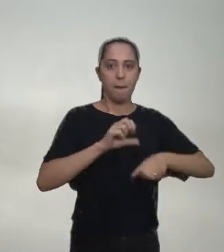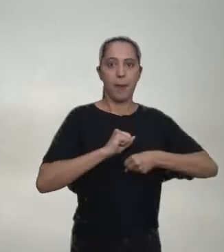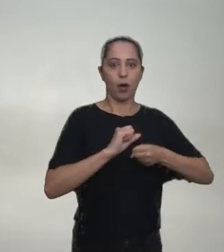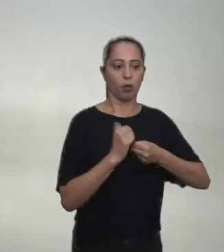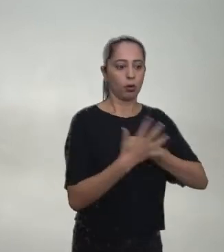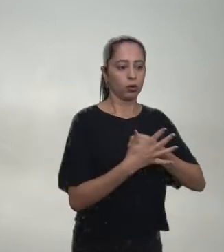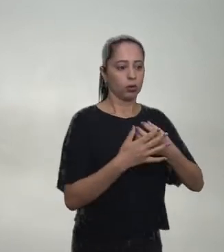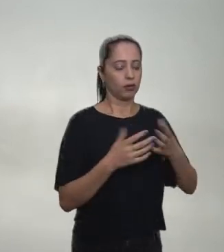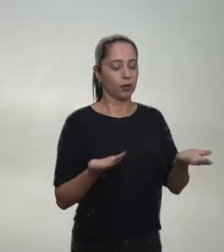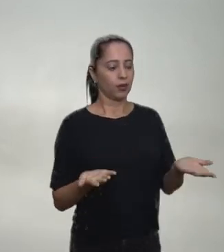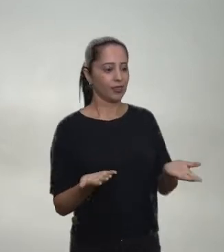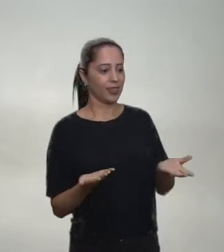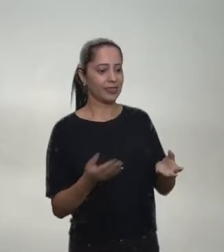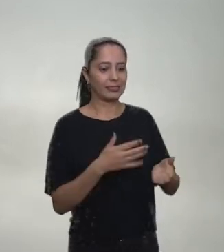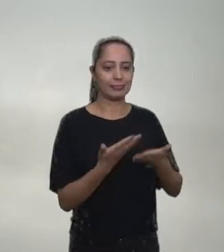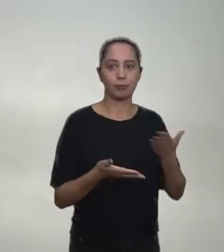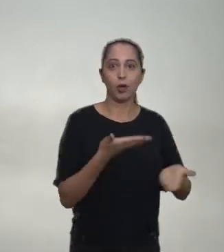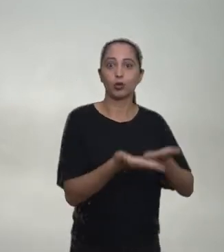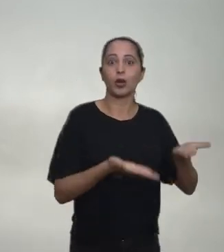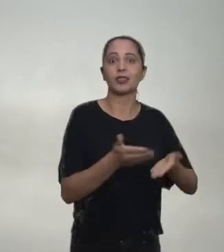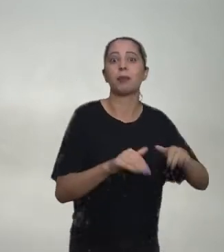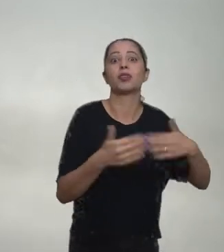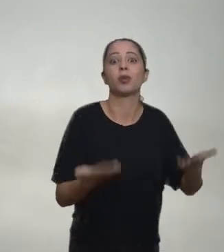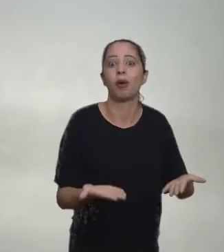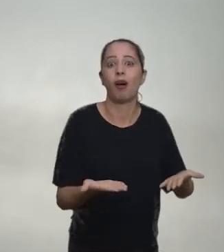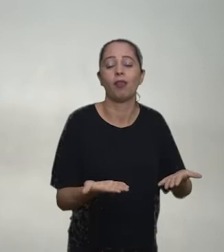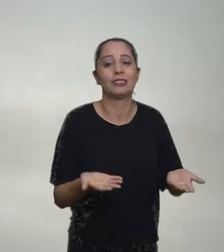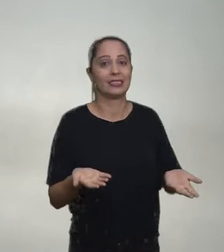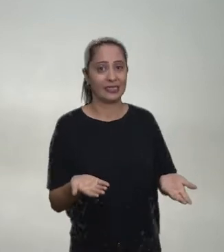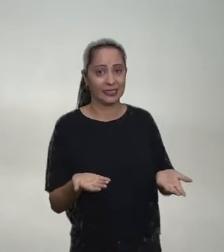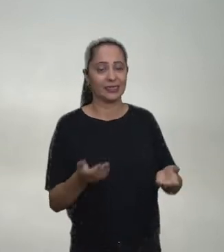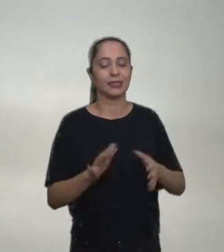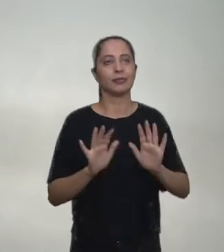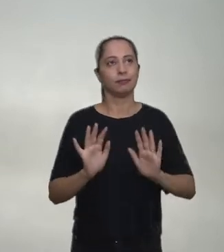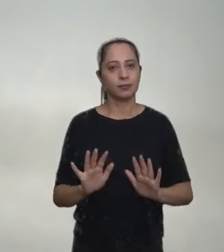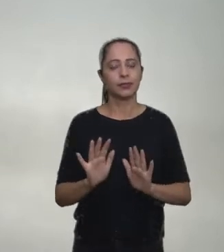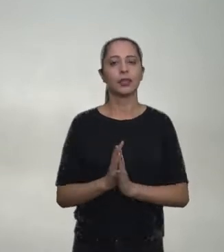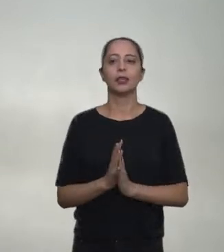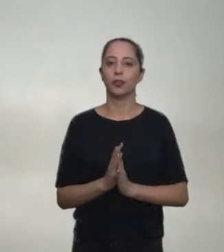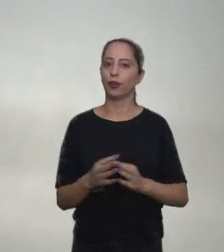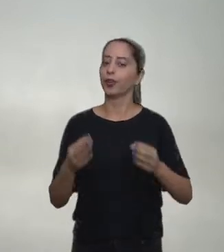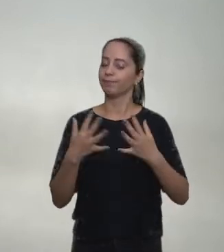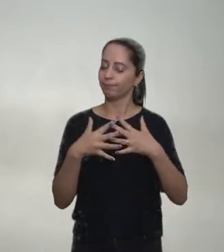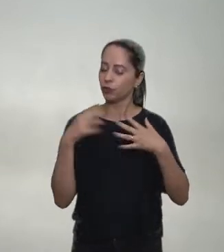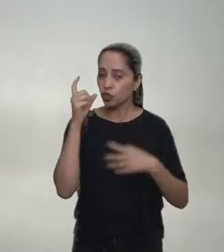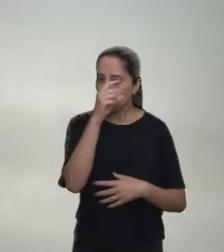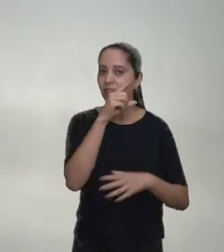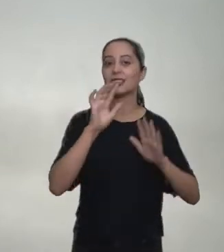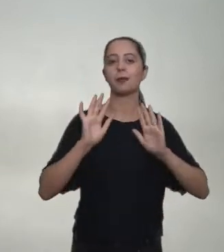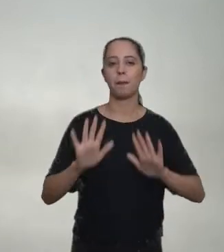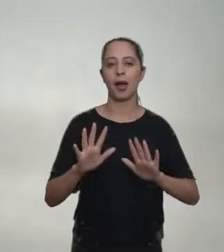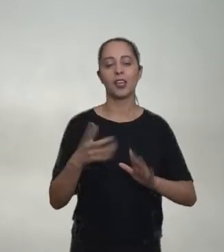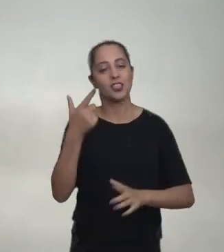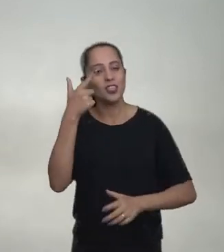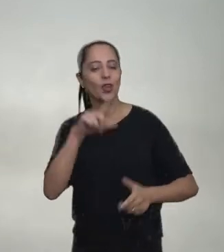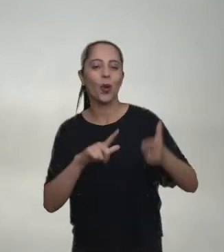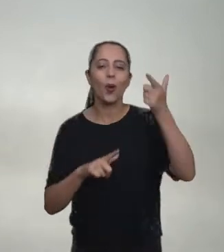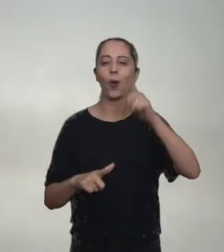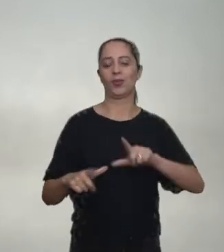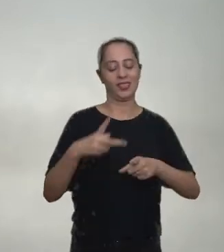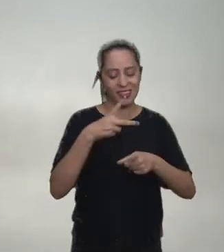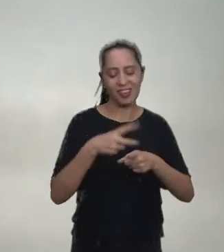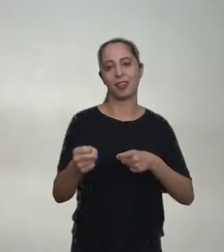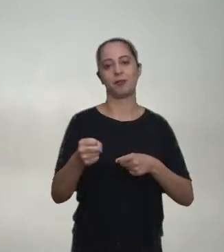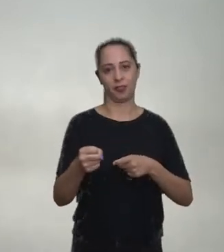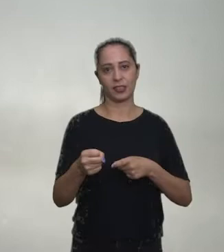esperar aquele período e ao mesmo tempo você tem uma doença que você tem que ser muito rápido para tratar. Então foi um complicador, mas nós acabamos tendo nesses